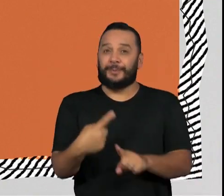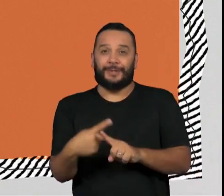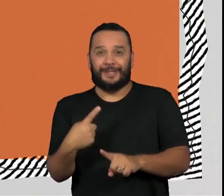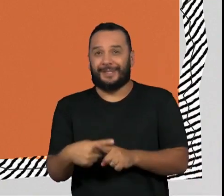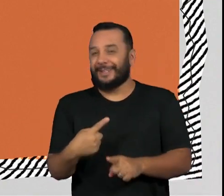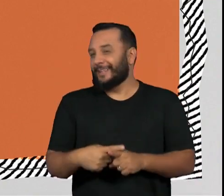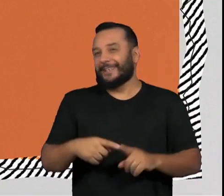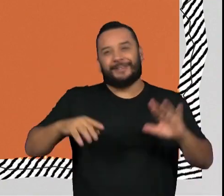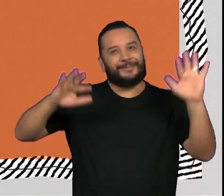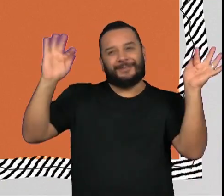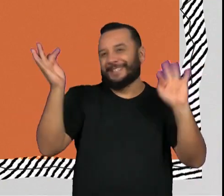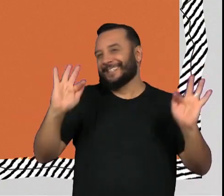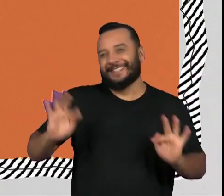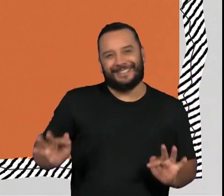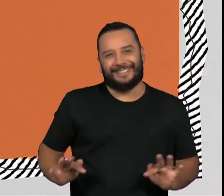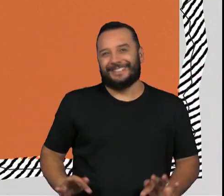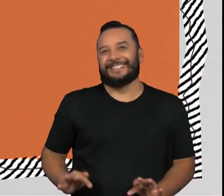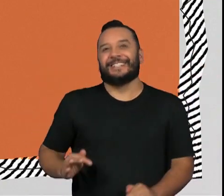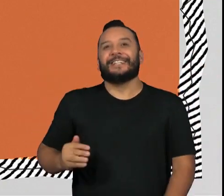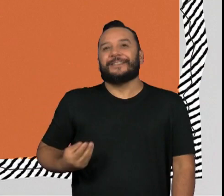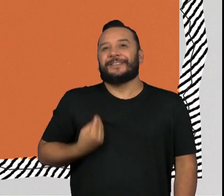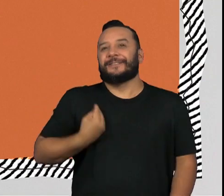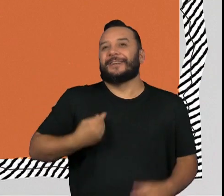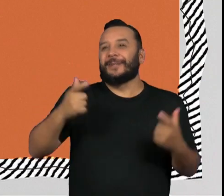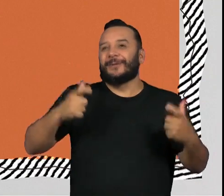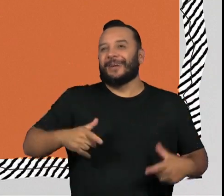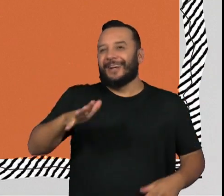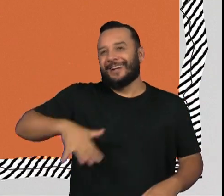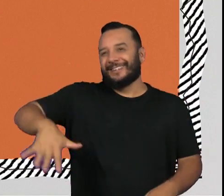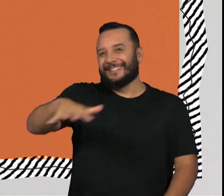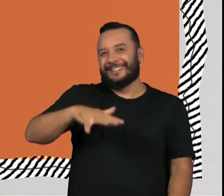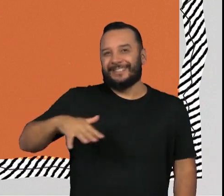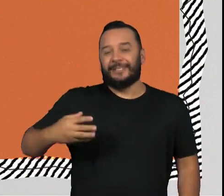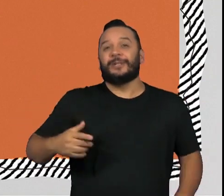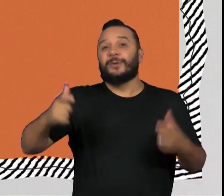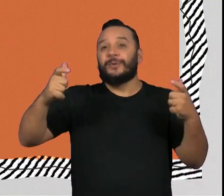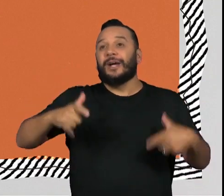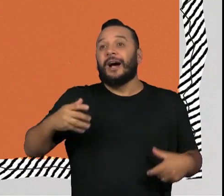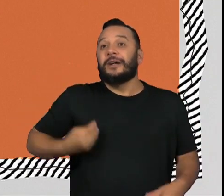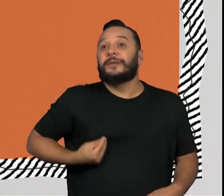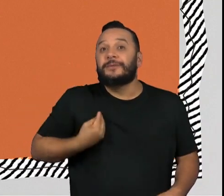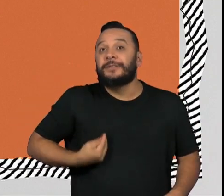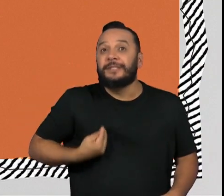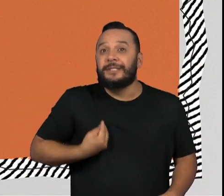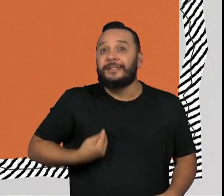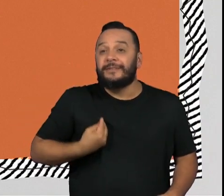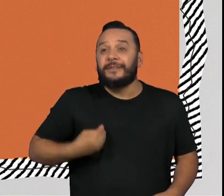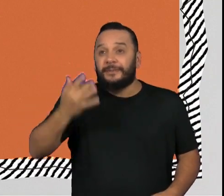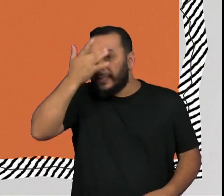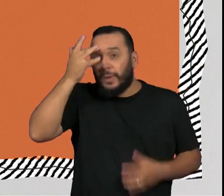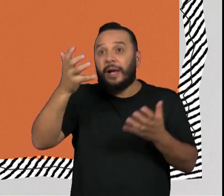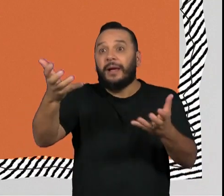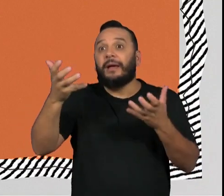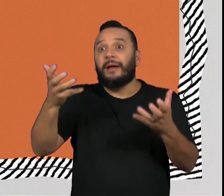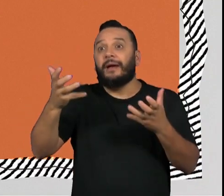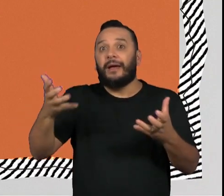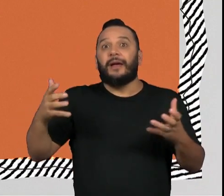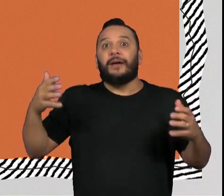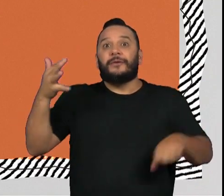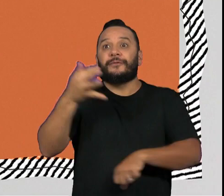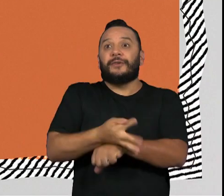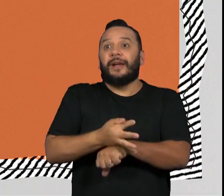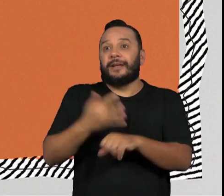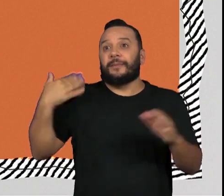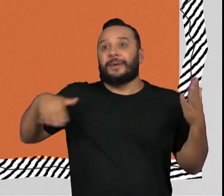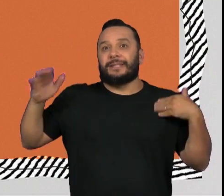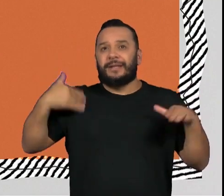é muito feliz viver num lugar assim. O lugar que a gente vive é o lugar onde muitos querem passar férias.